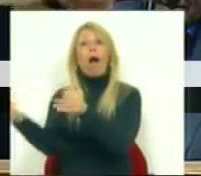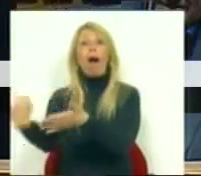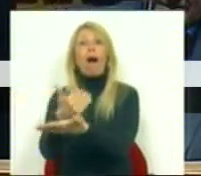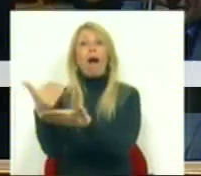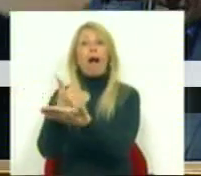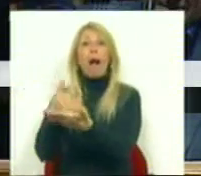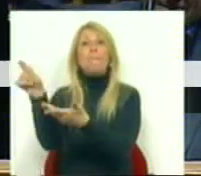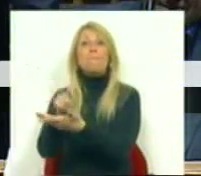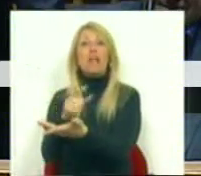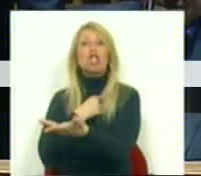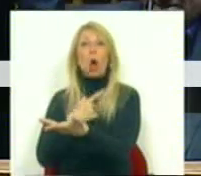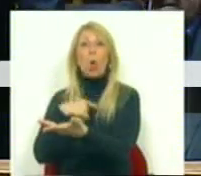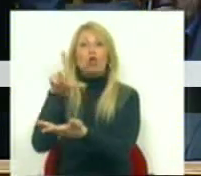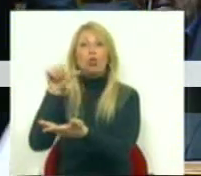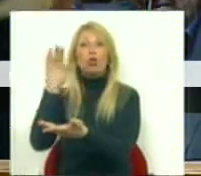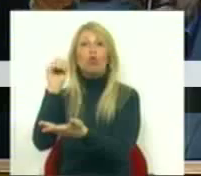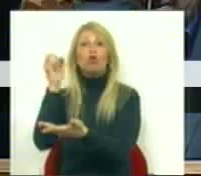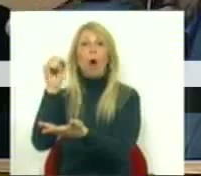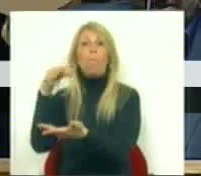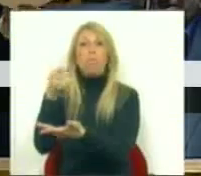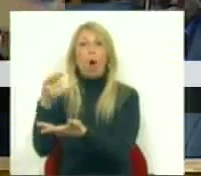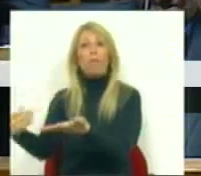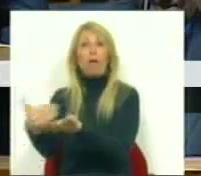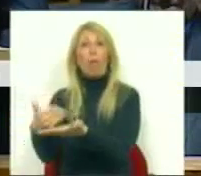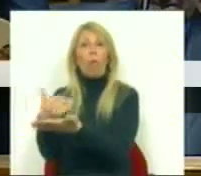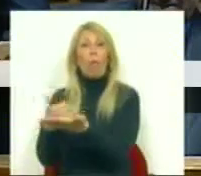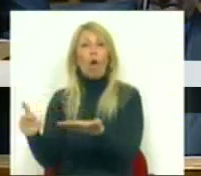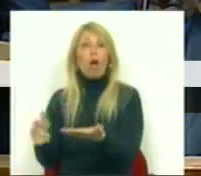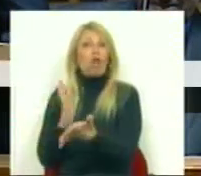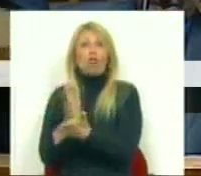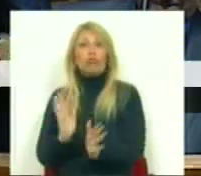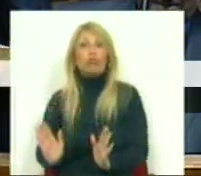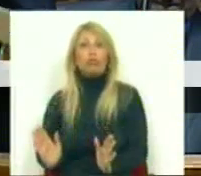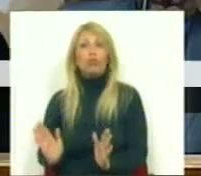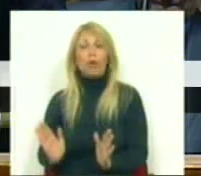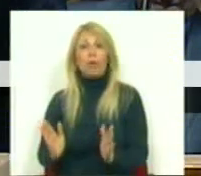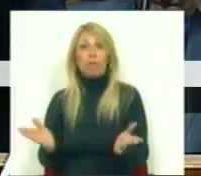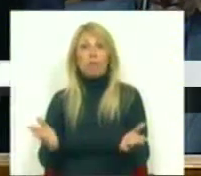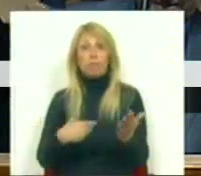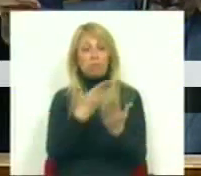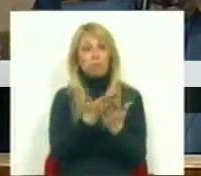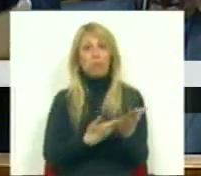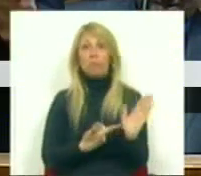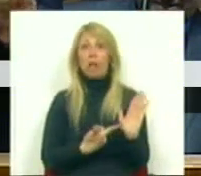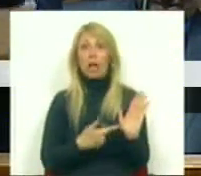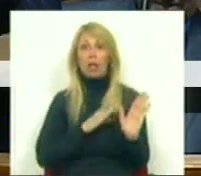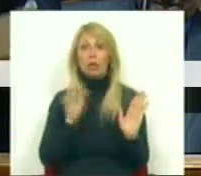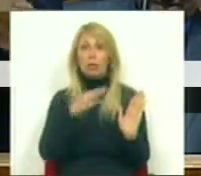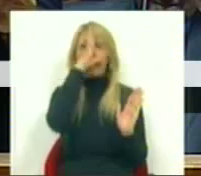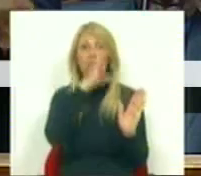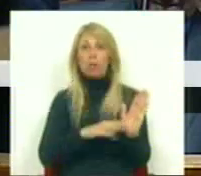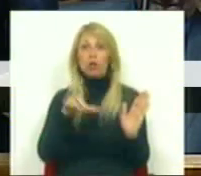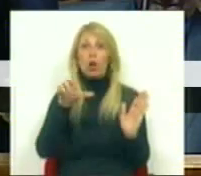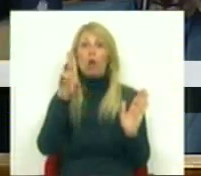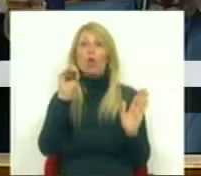mês de agosto de 2011. Quem é que cobrou? A Lusoponte. Aqui está, Sr. Primeiro-Ministro. A Lusoponte